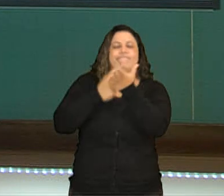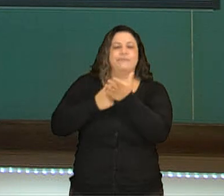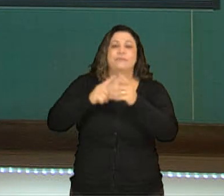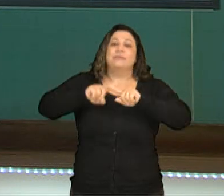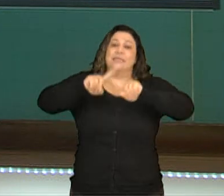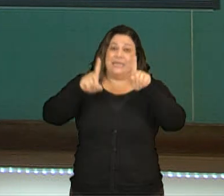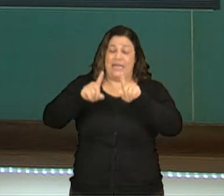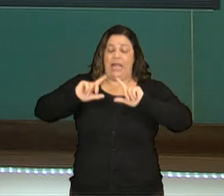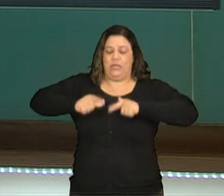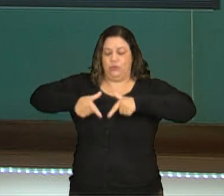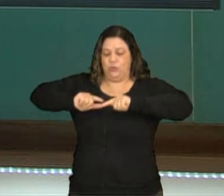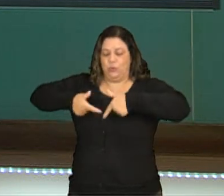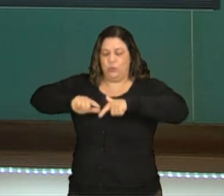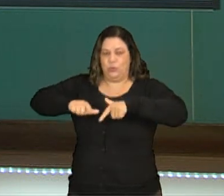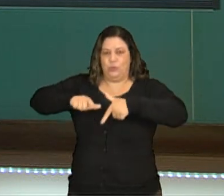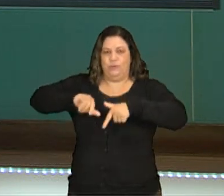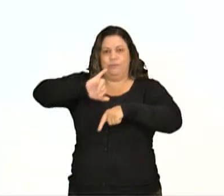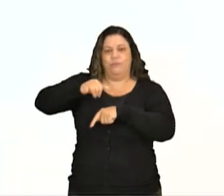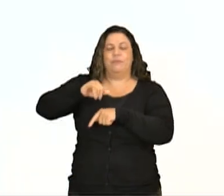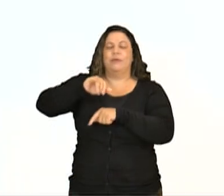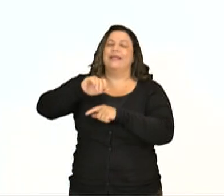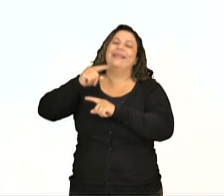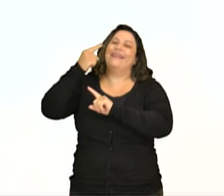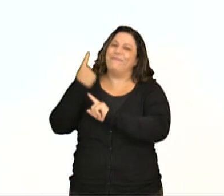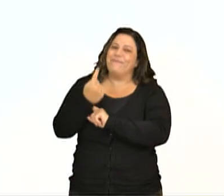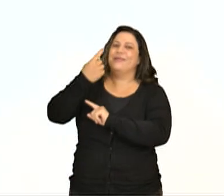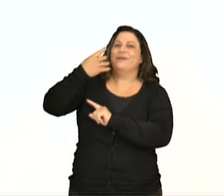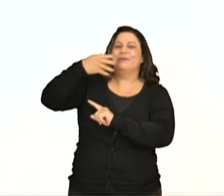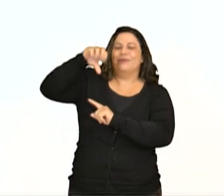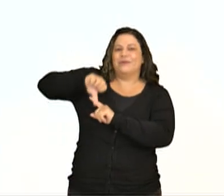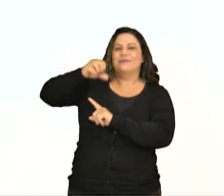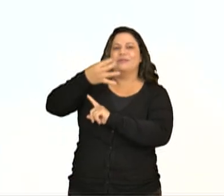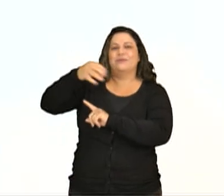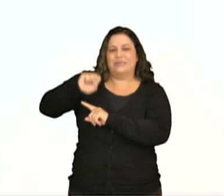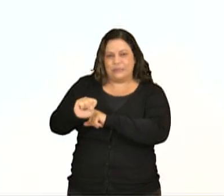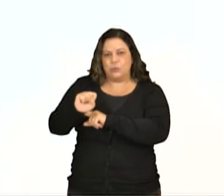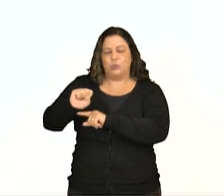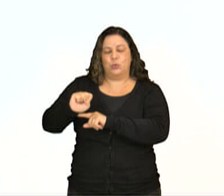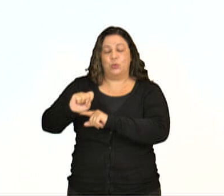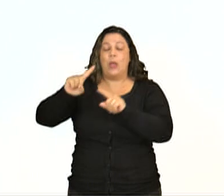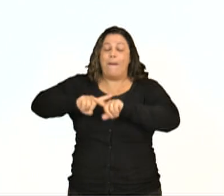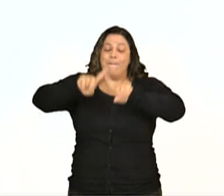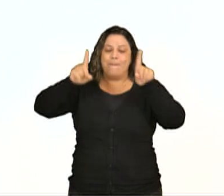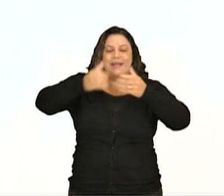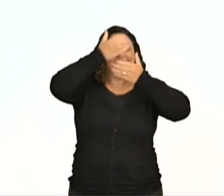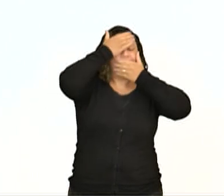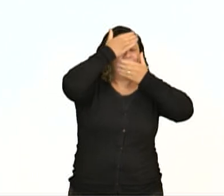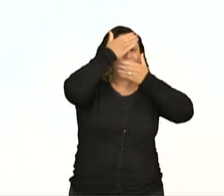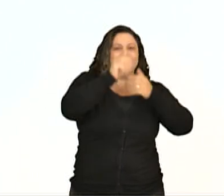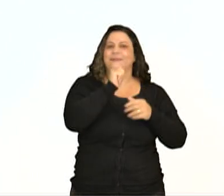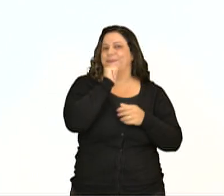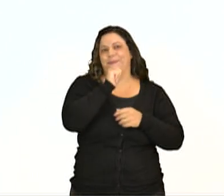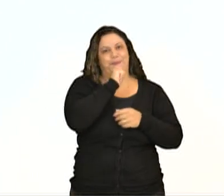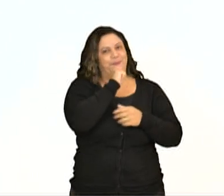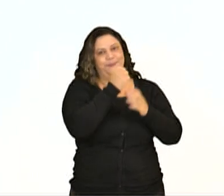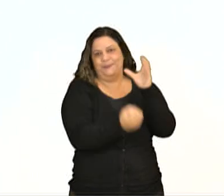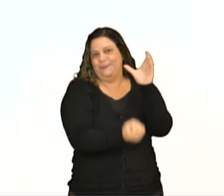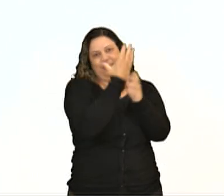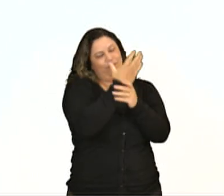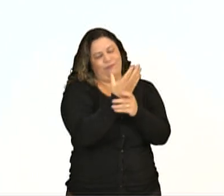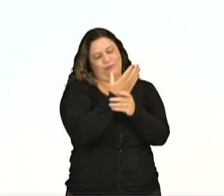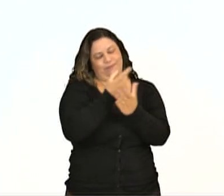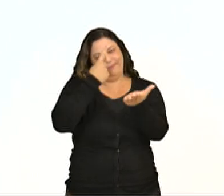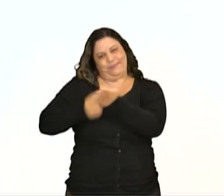da Palestina não foi criado. Então, a exigência dos países árabes para o cumprimento desse plano de partilha,